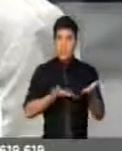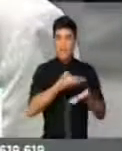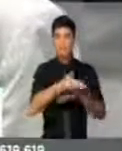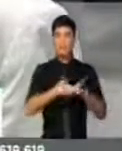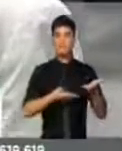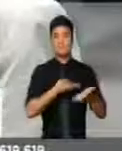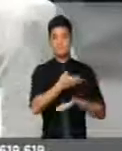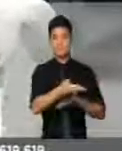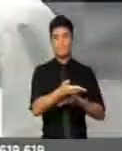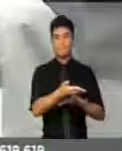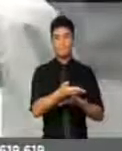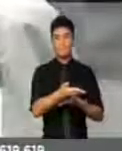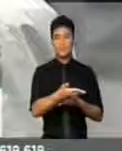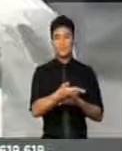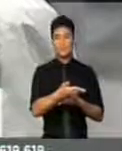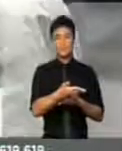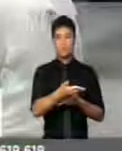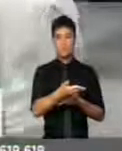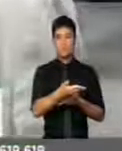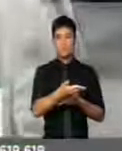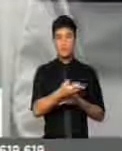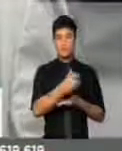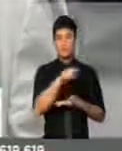governabilidade. Não podia ter sido